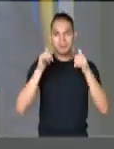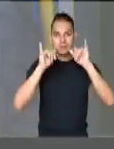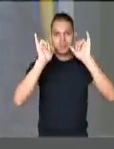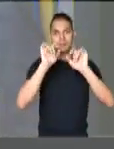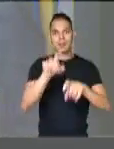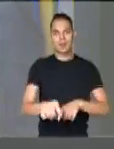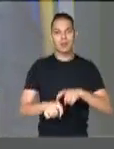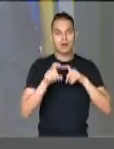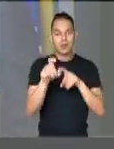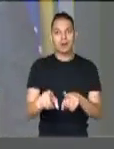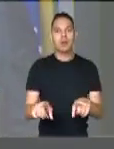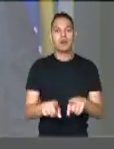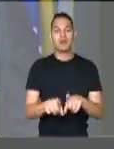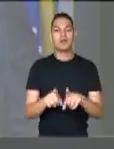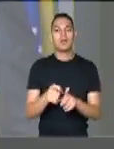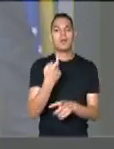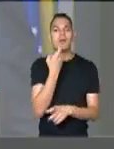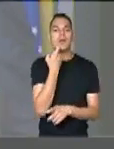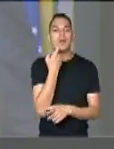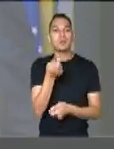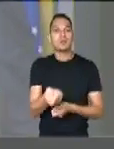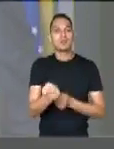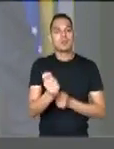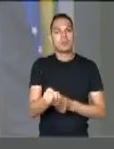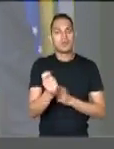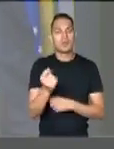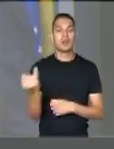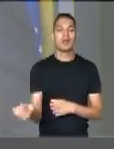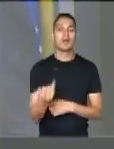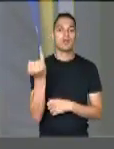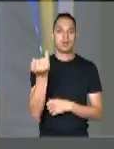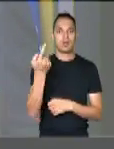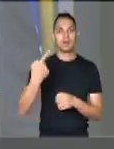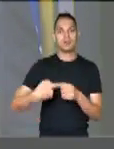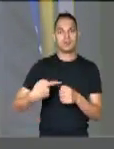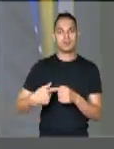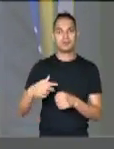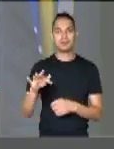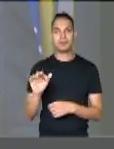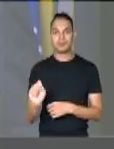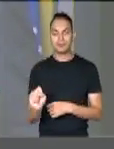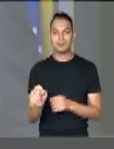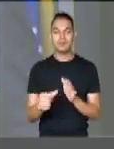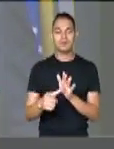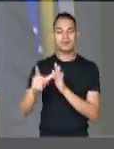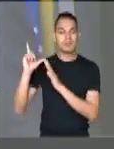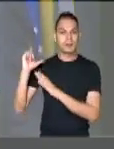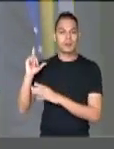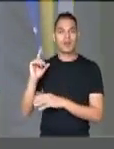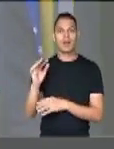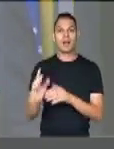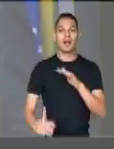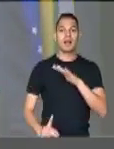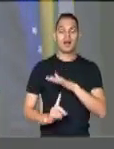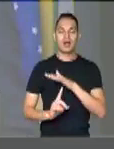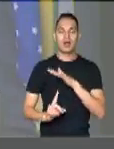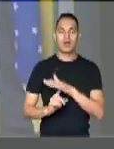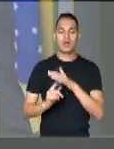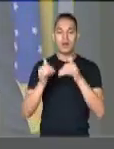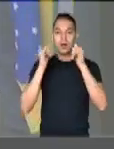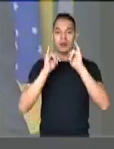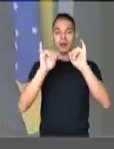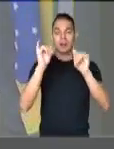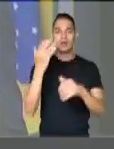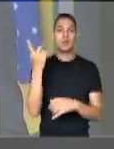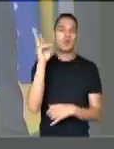atividade e a pecuária foi importantíssima para a nossa cidade, era a Feira do Gado. Eu me lembro,